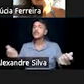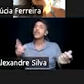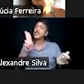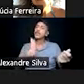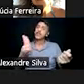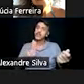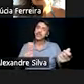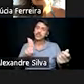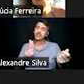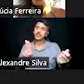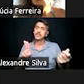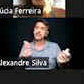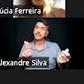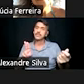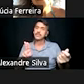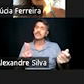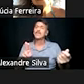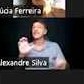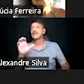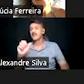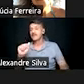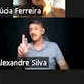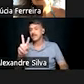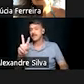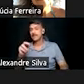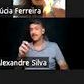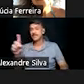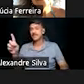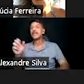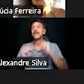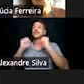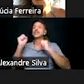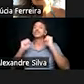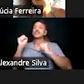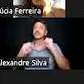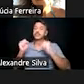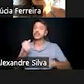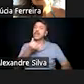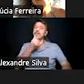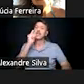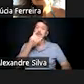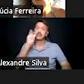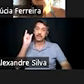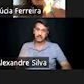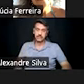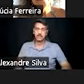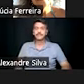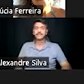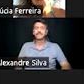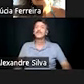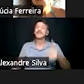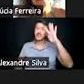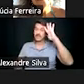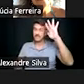para fazer carvão, para usar na indústria energética. Quando a gente pensa na